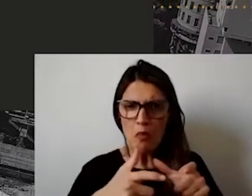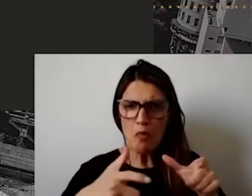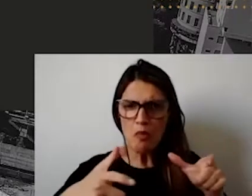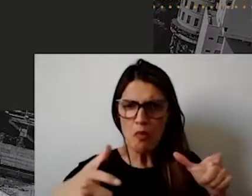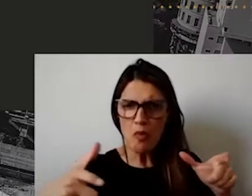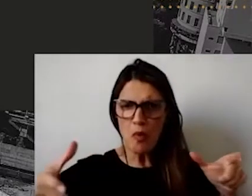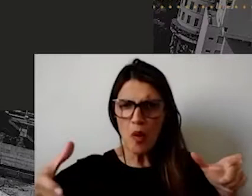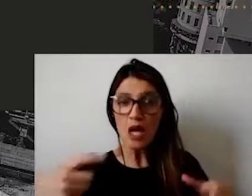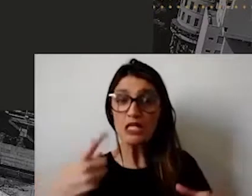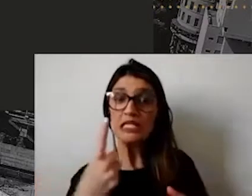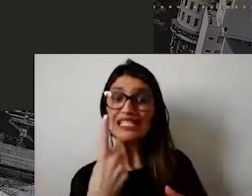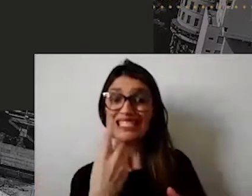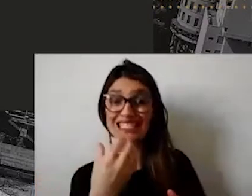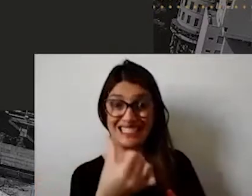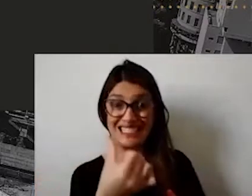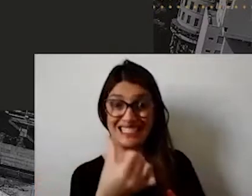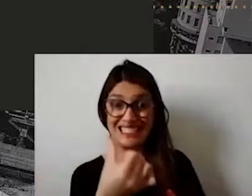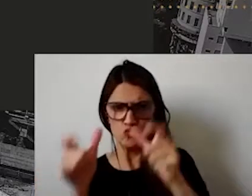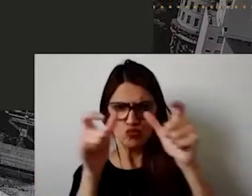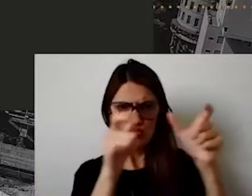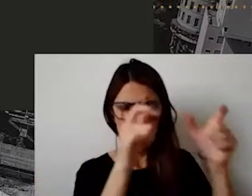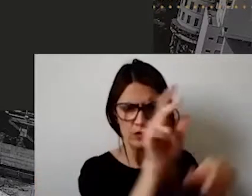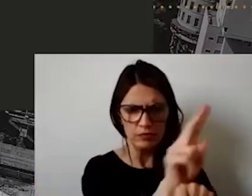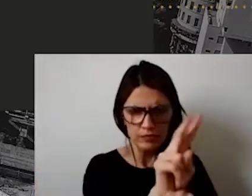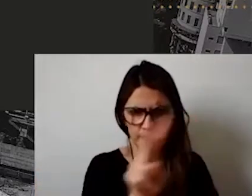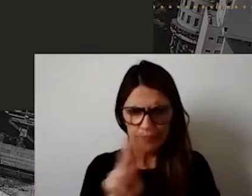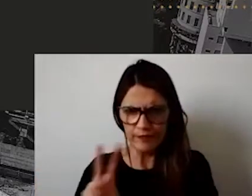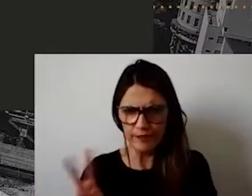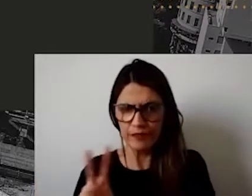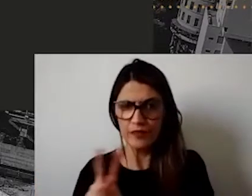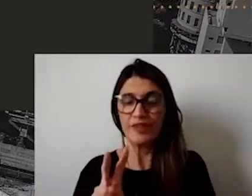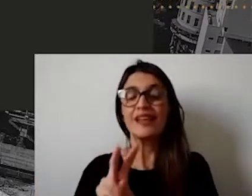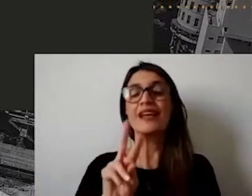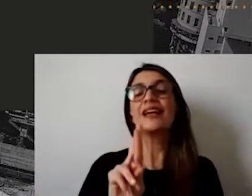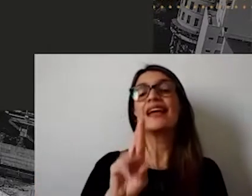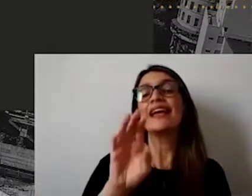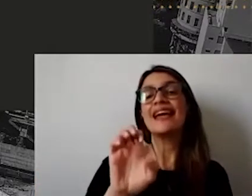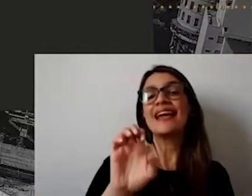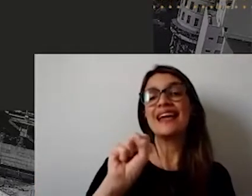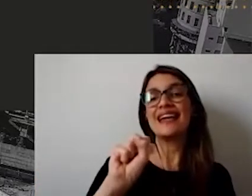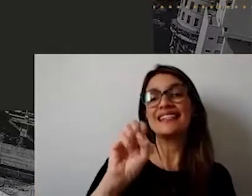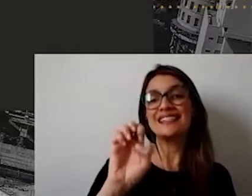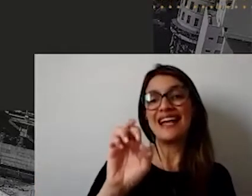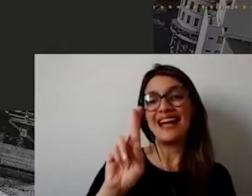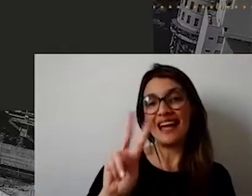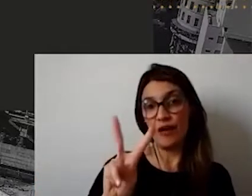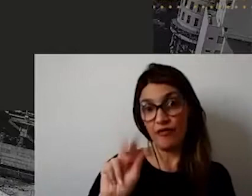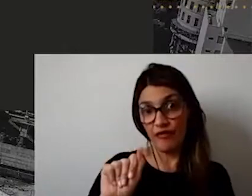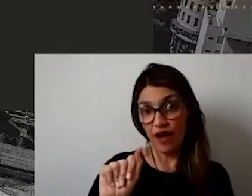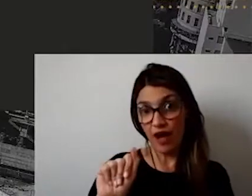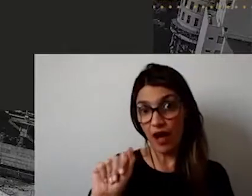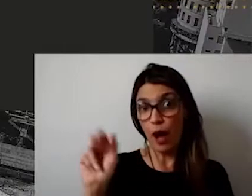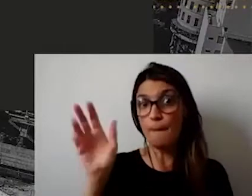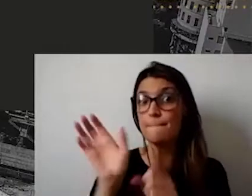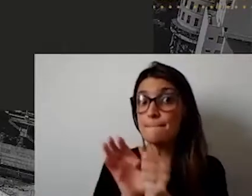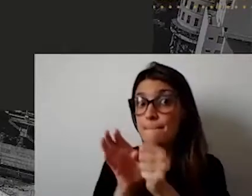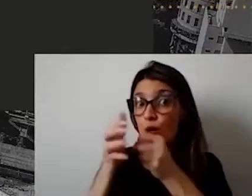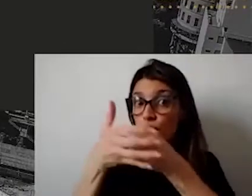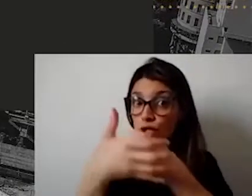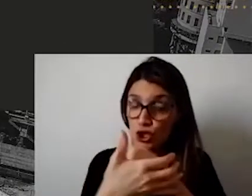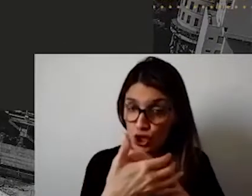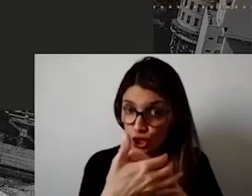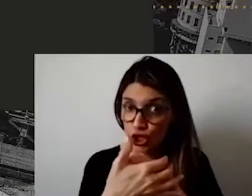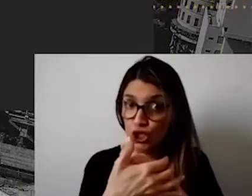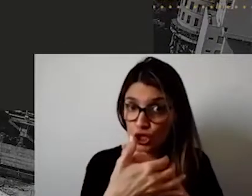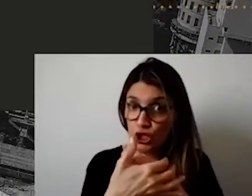de conservação de uso sustentável. São reservas de desenvolvimento sustentável, reservas extrativistas, etc. E